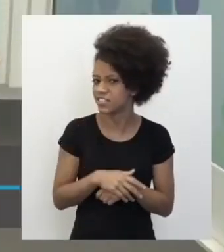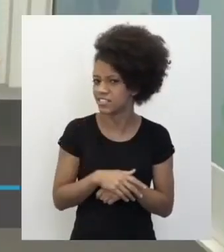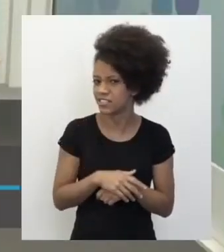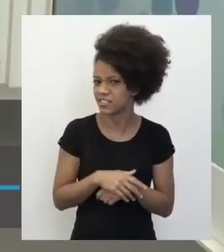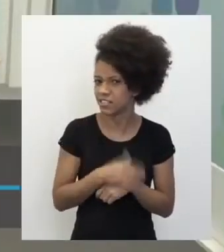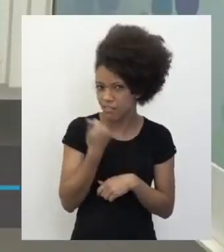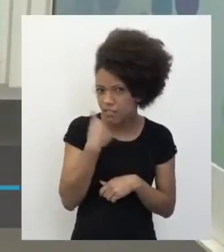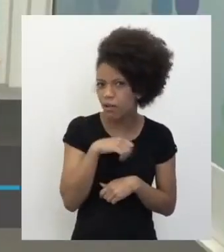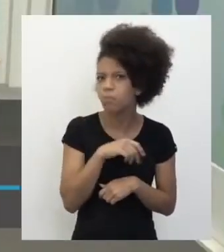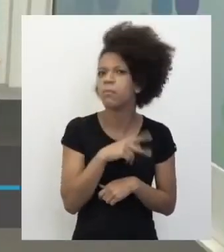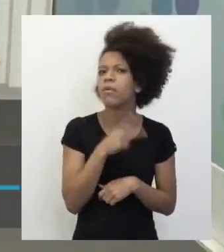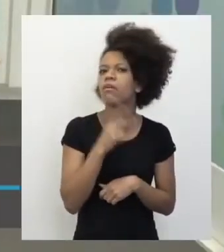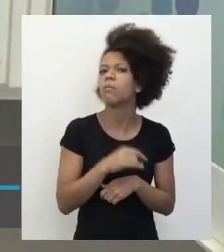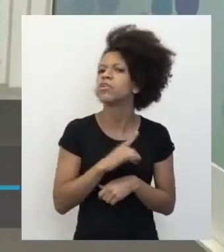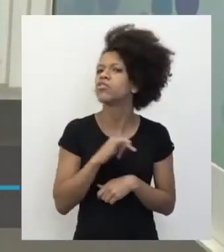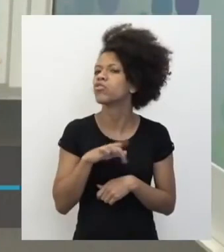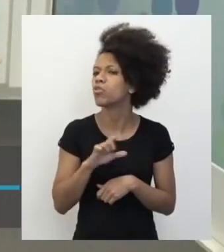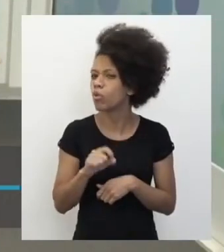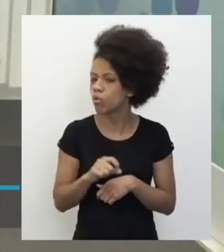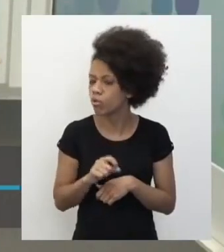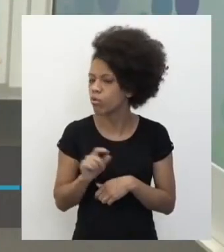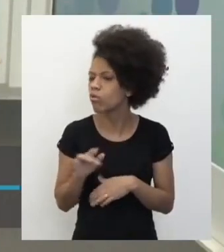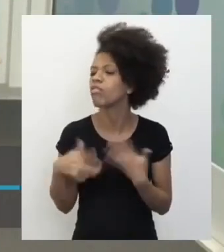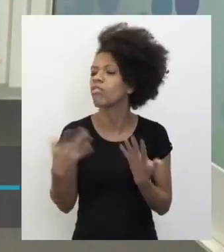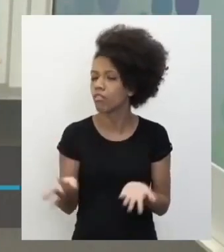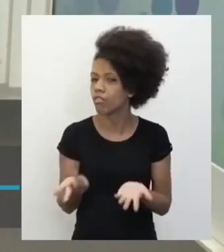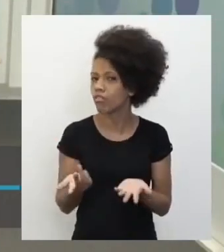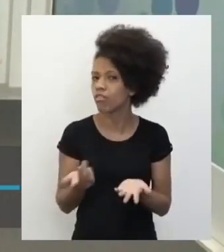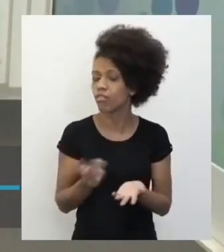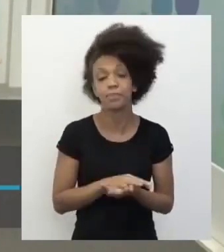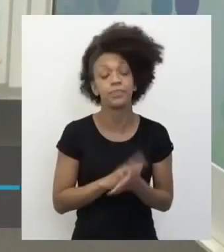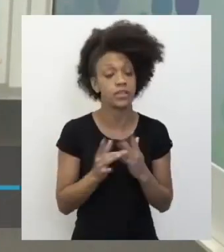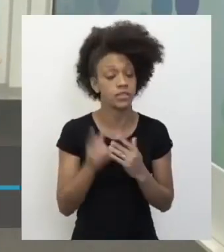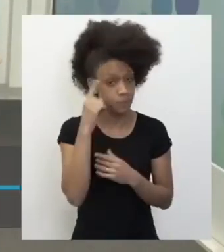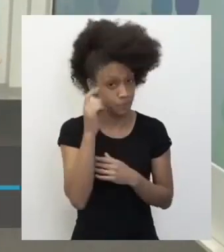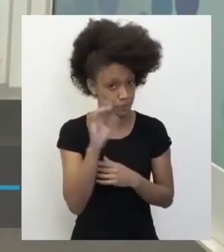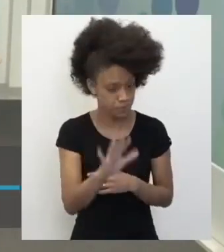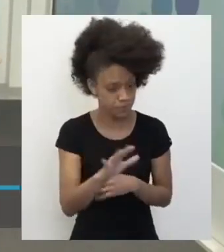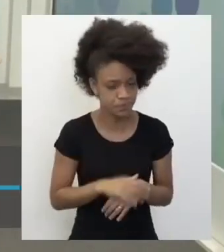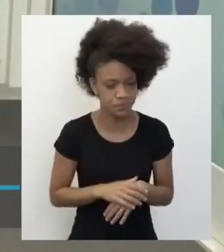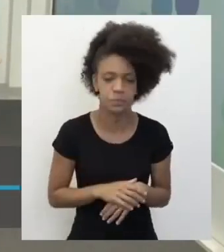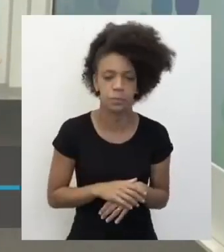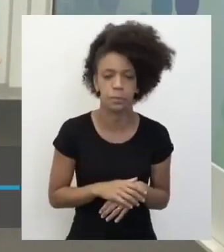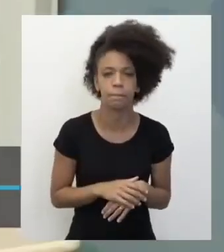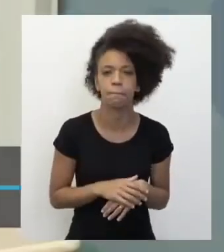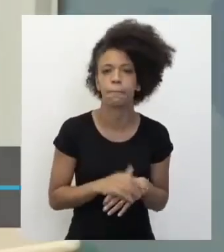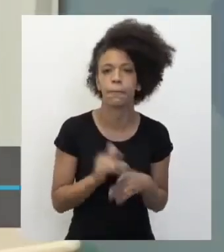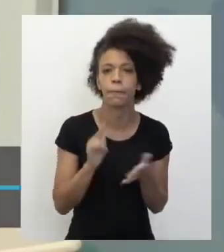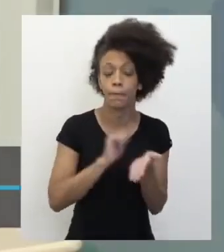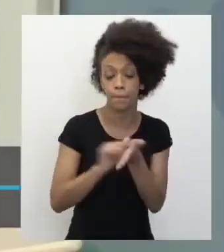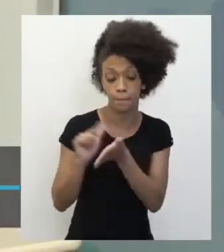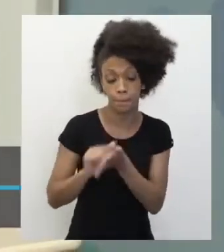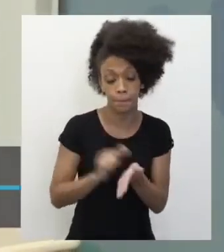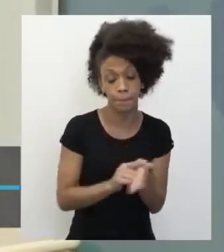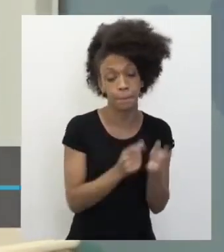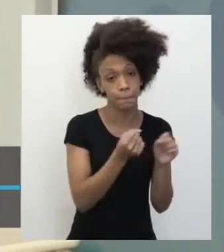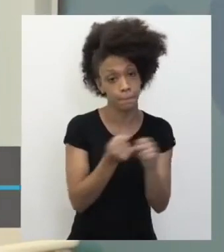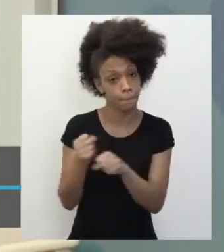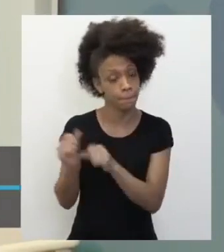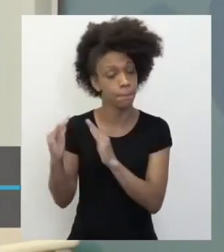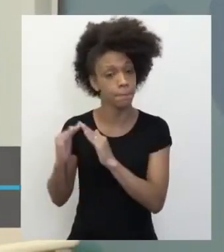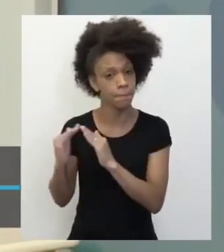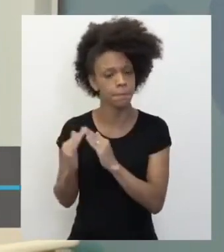pai e o Diogo. Verdade. Que é isso, cara? Olha, vamos lá. Então, a ideia é essa, né? Vamos falar de tarefas domésticas, também de outras